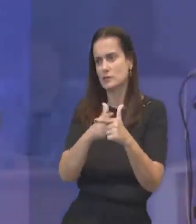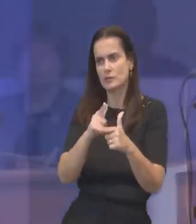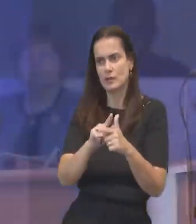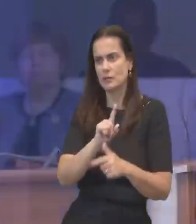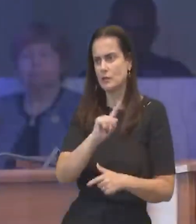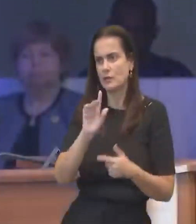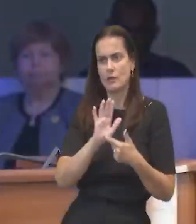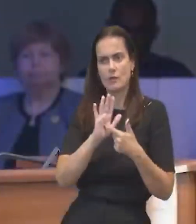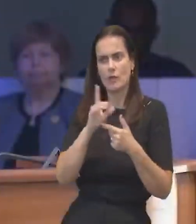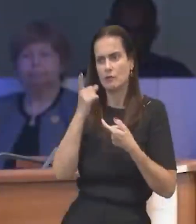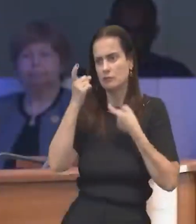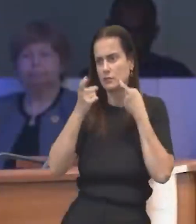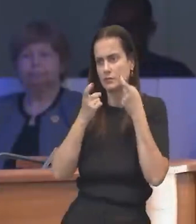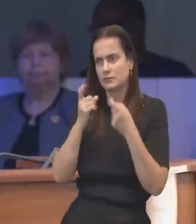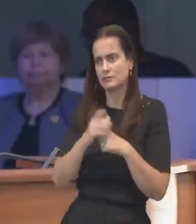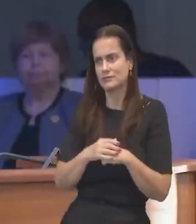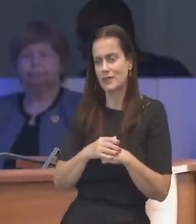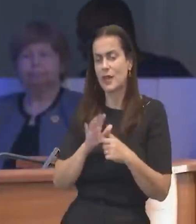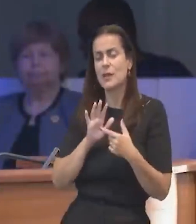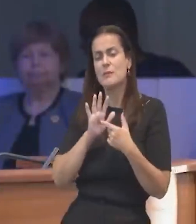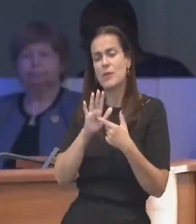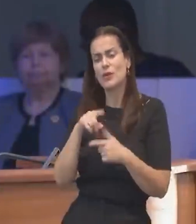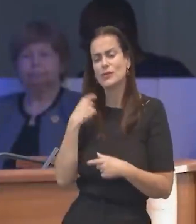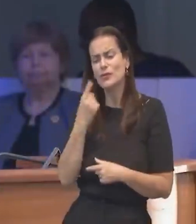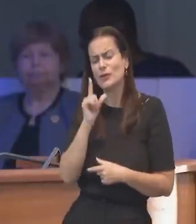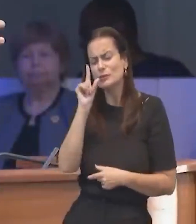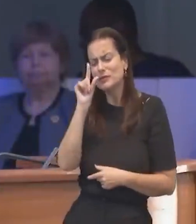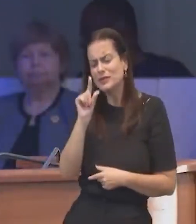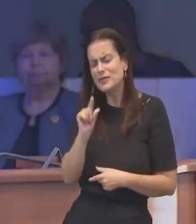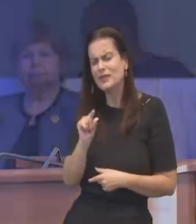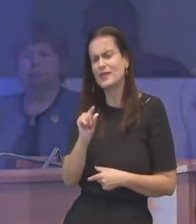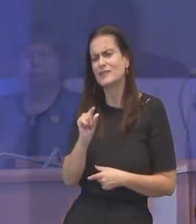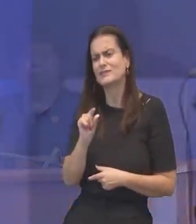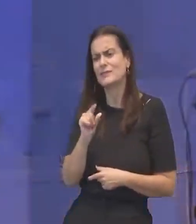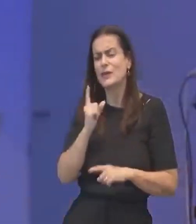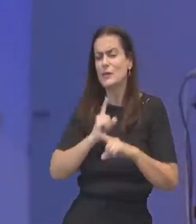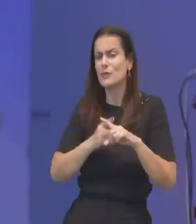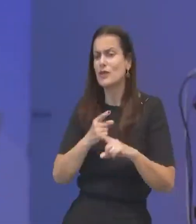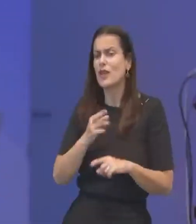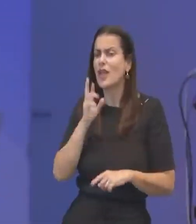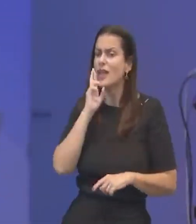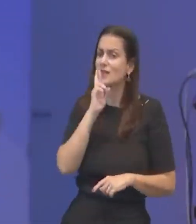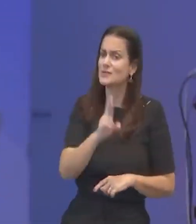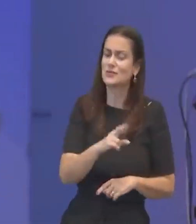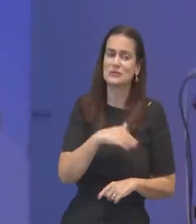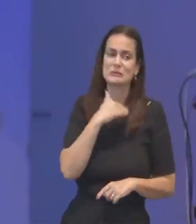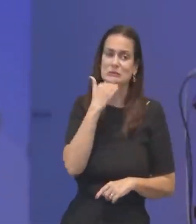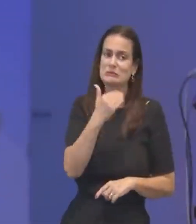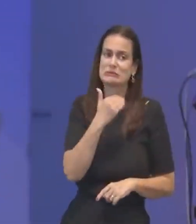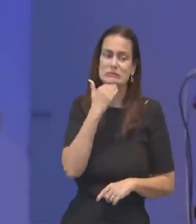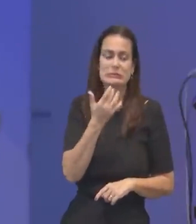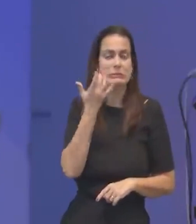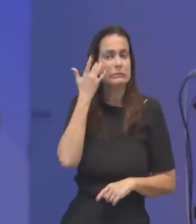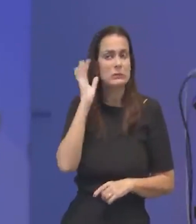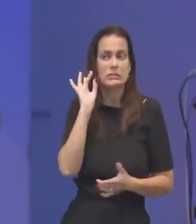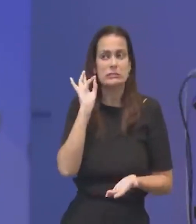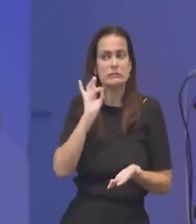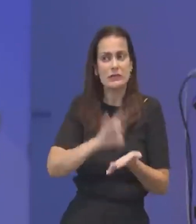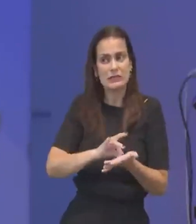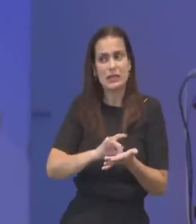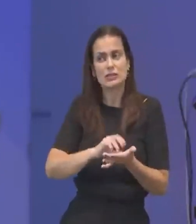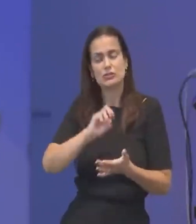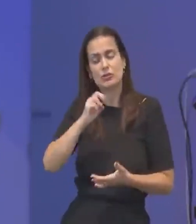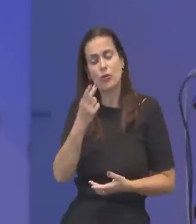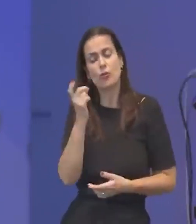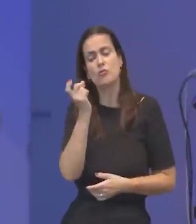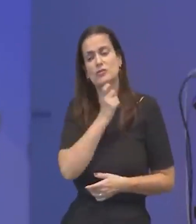Isso nos mostra a nossa pequenez diante da glória de Cristo, porque na sua resposta eu não sei identificar se você está dizendo a